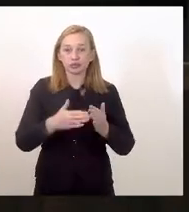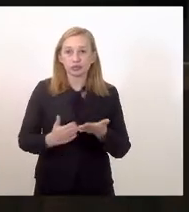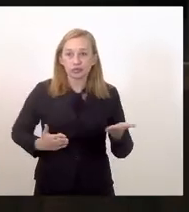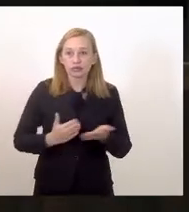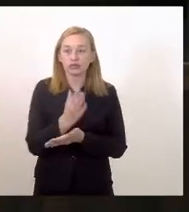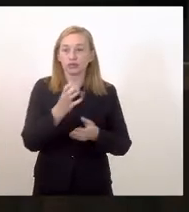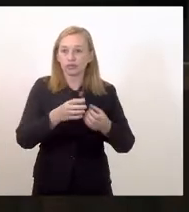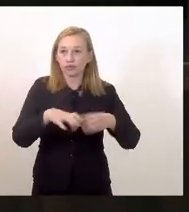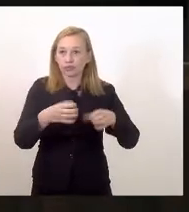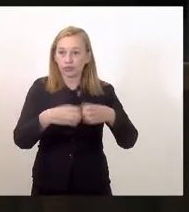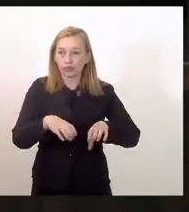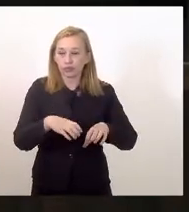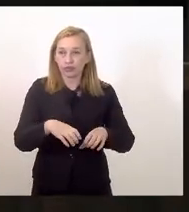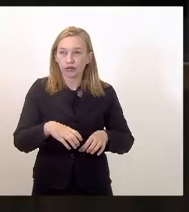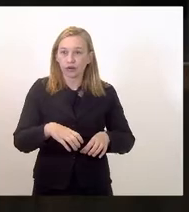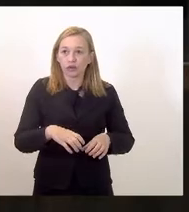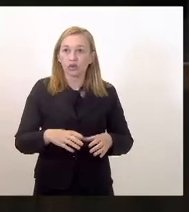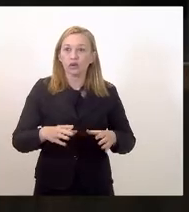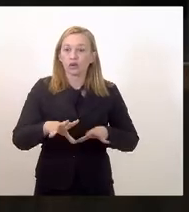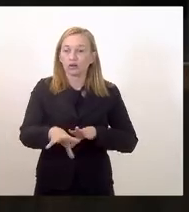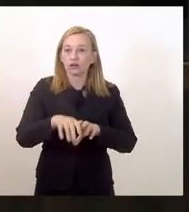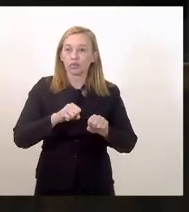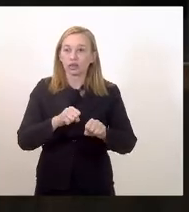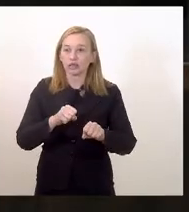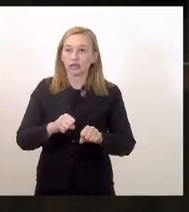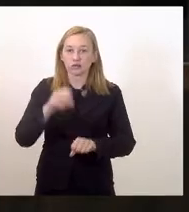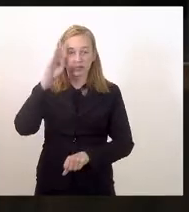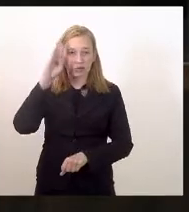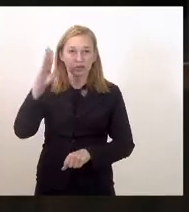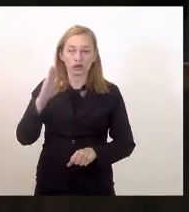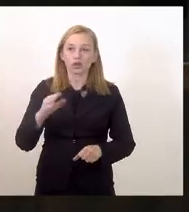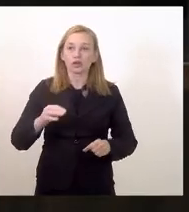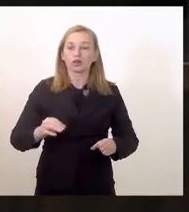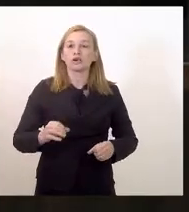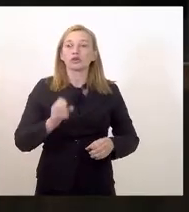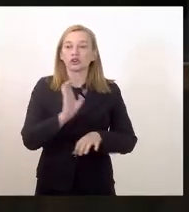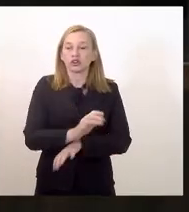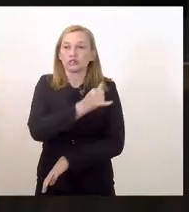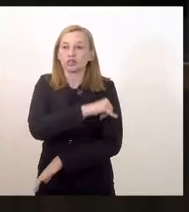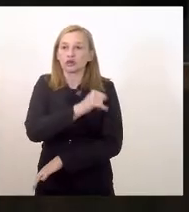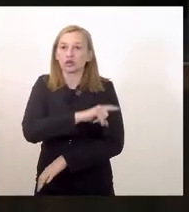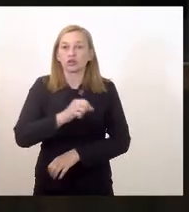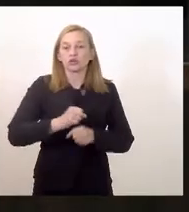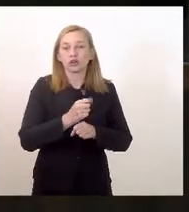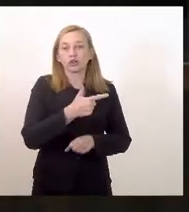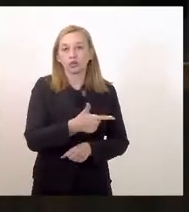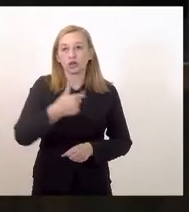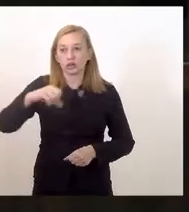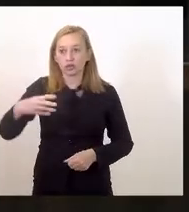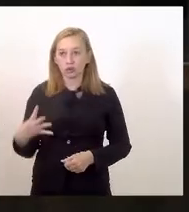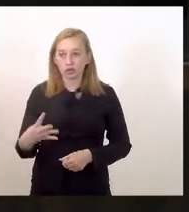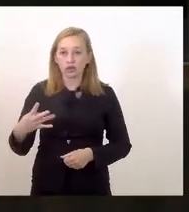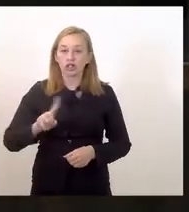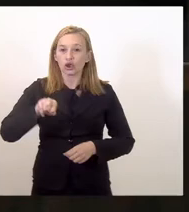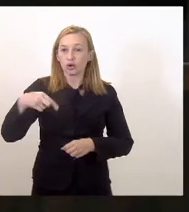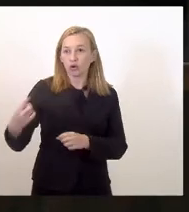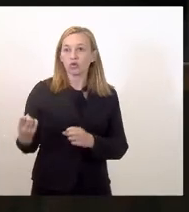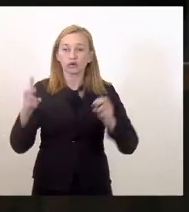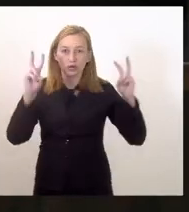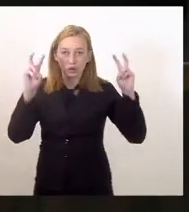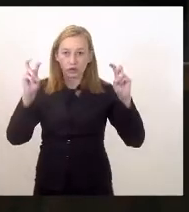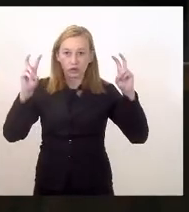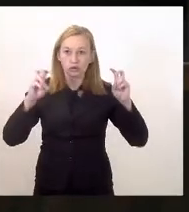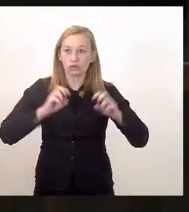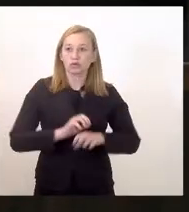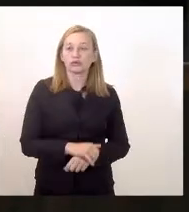para admissão ao curso de formação de soldados da Polícia Militar do Estado do Rio de Janeiro, realizado no ano de 2014, e dá outras